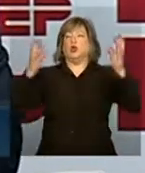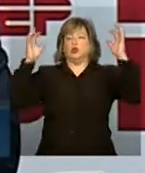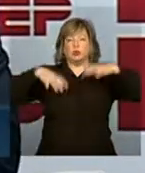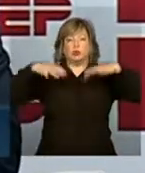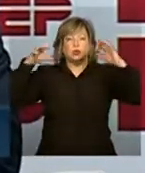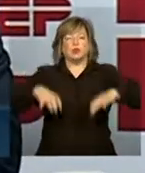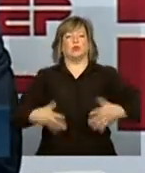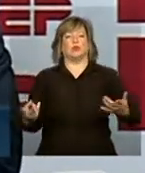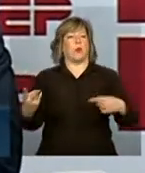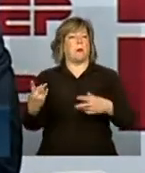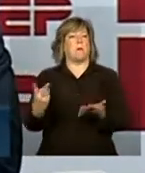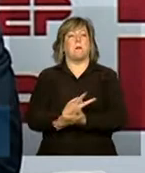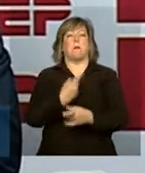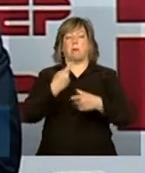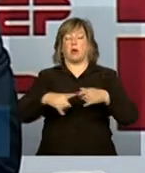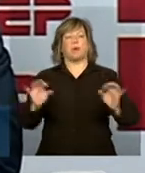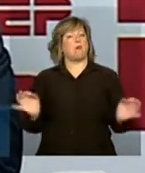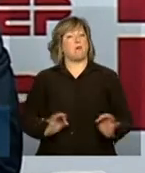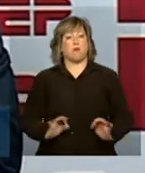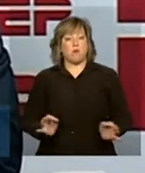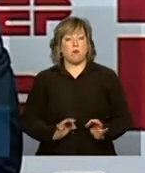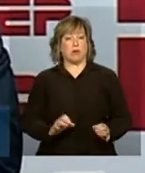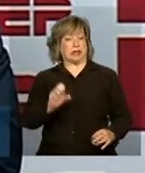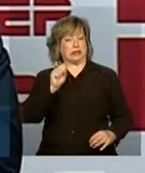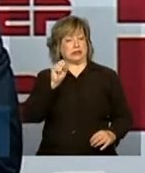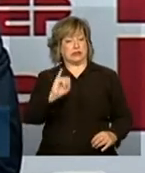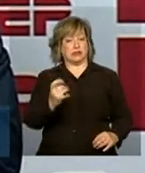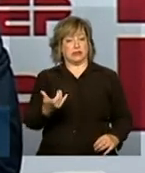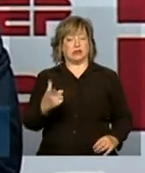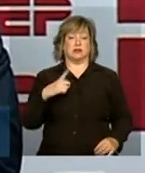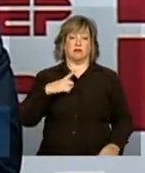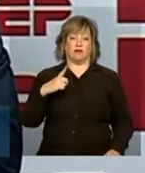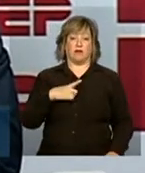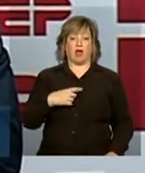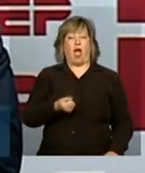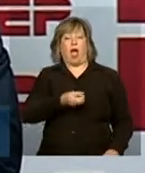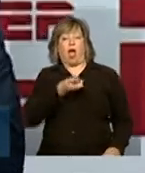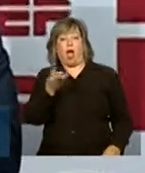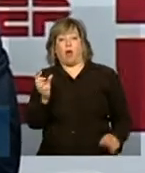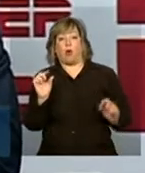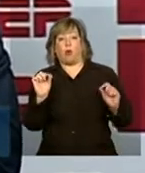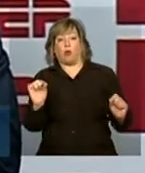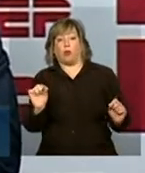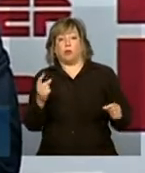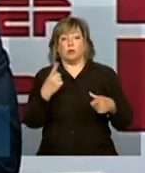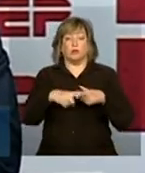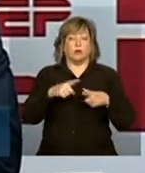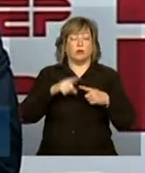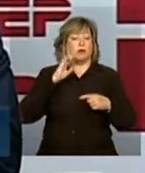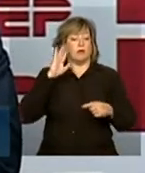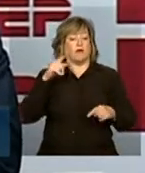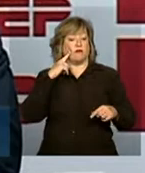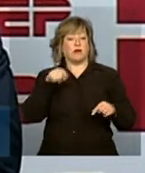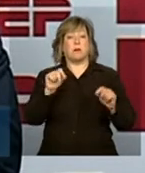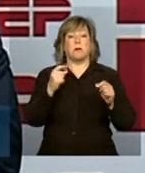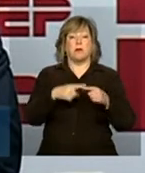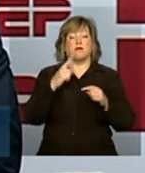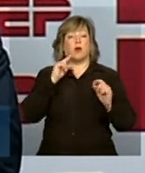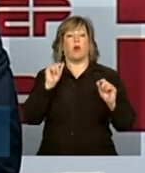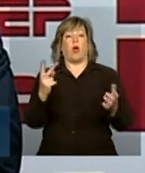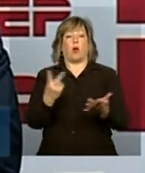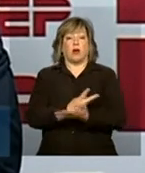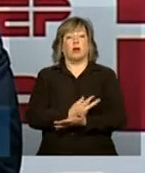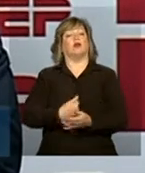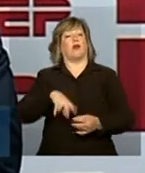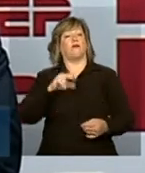outros incidentes. Se houver alguma demanda fundamentada, nós vamos analisar a partir das atas que nós vamos